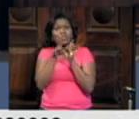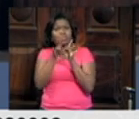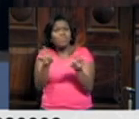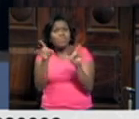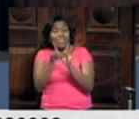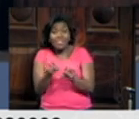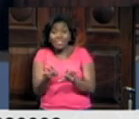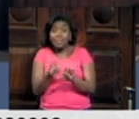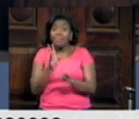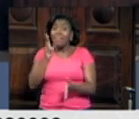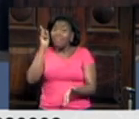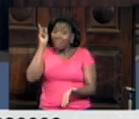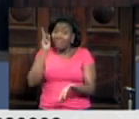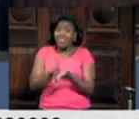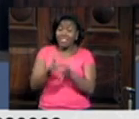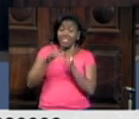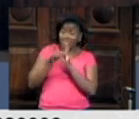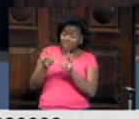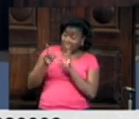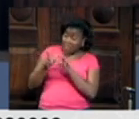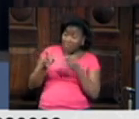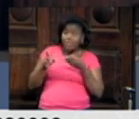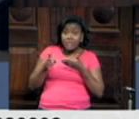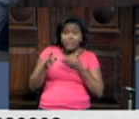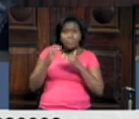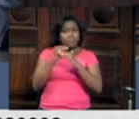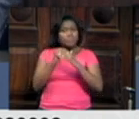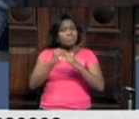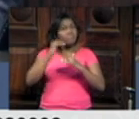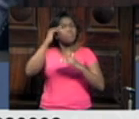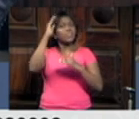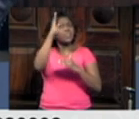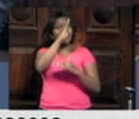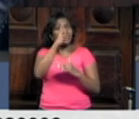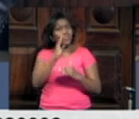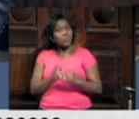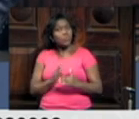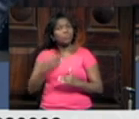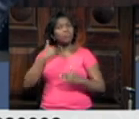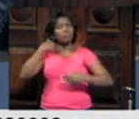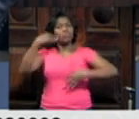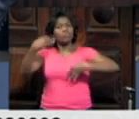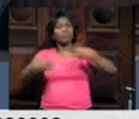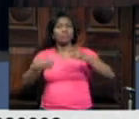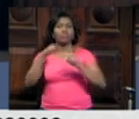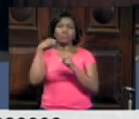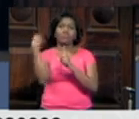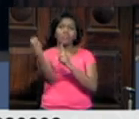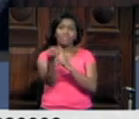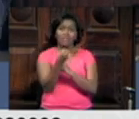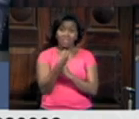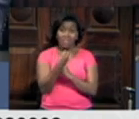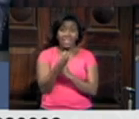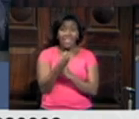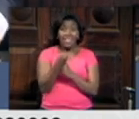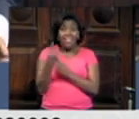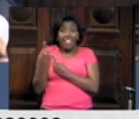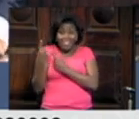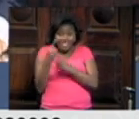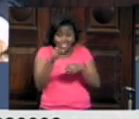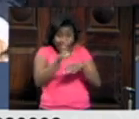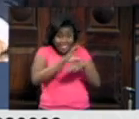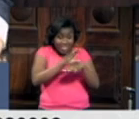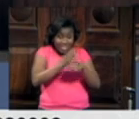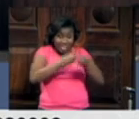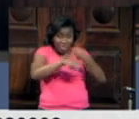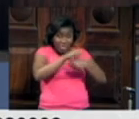mas a verdadeira democracia, soberania nacional para a justiça social. Atacar a Constituição de